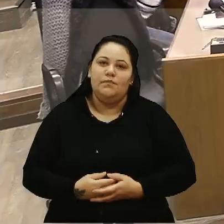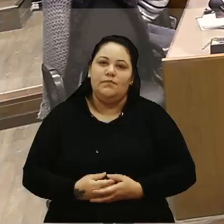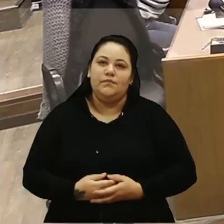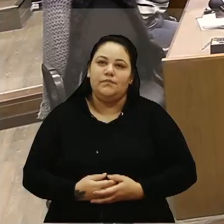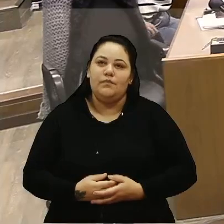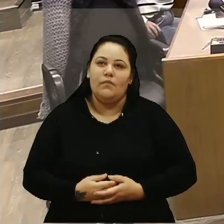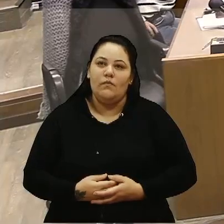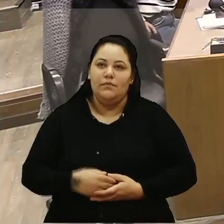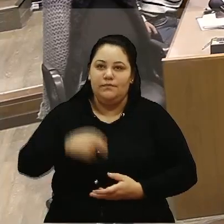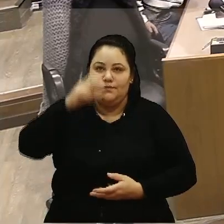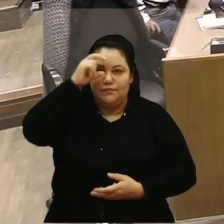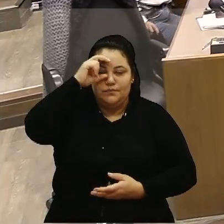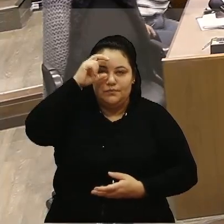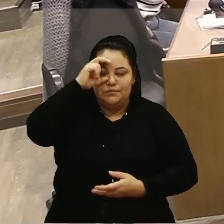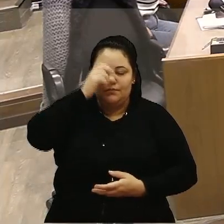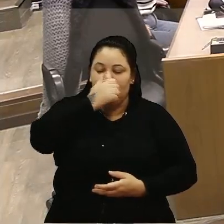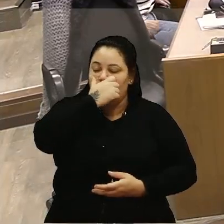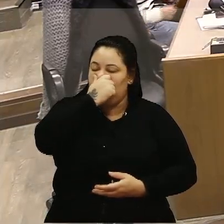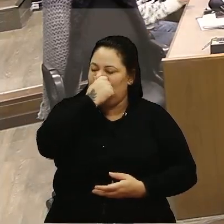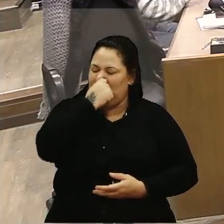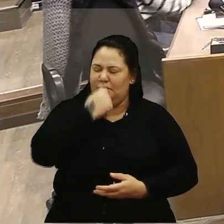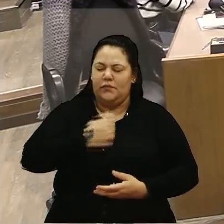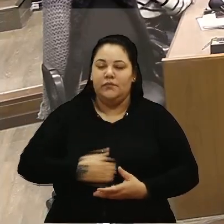Vereadora Sandra Bonito.